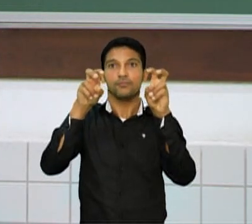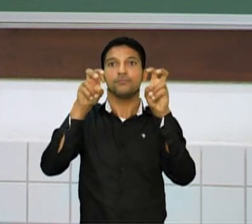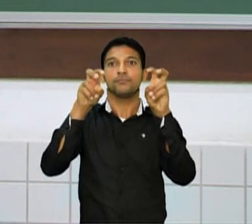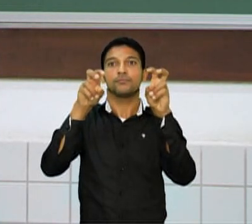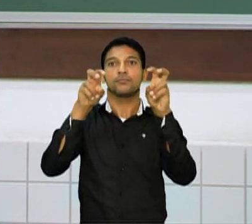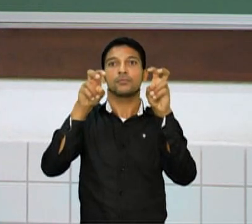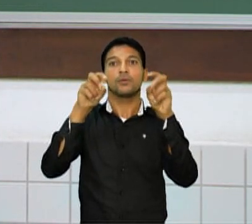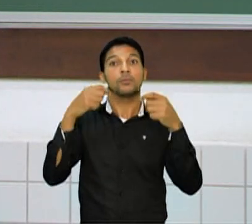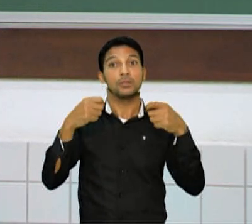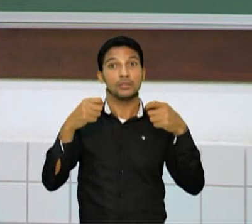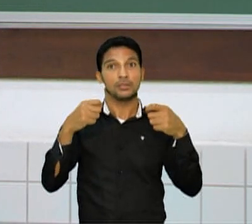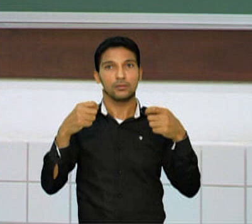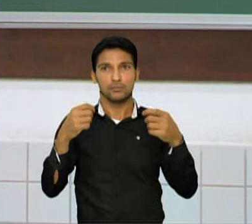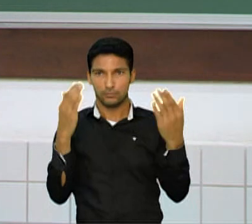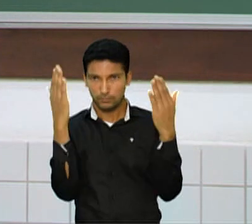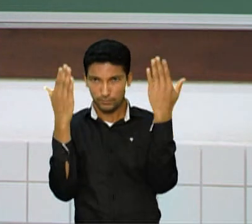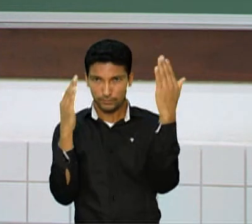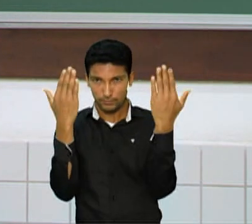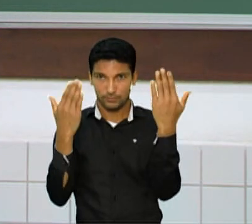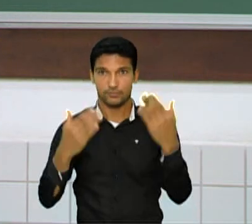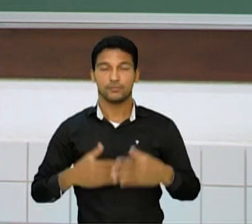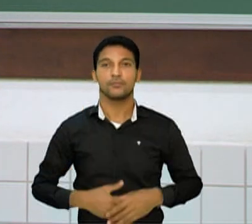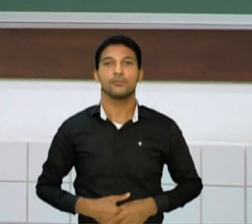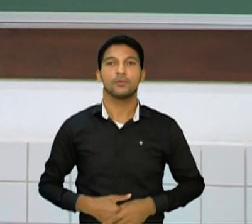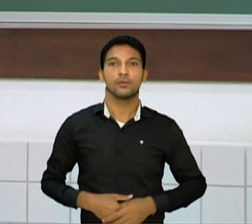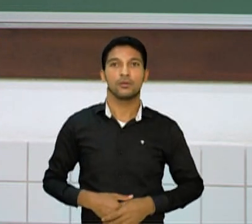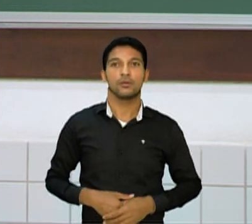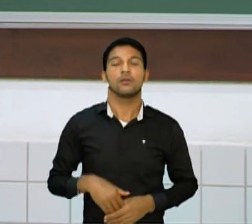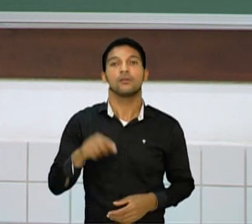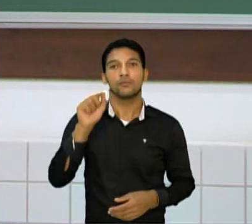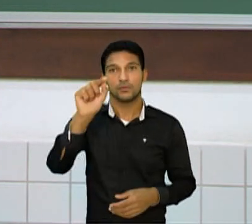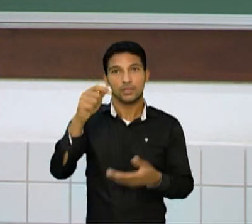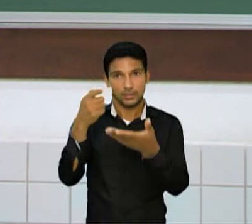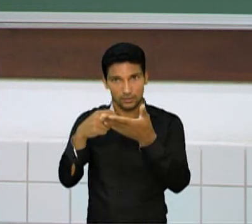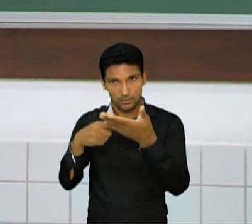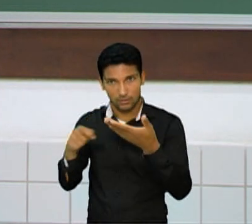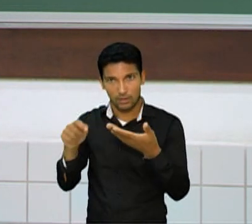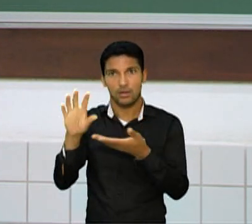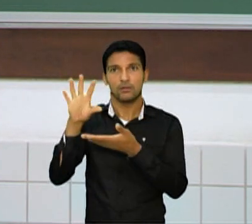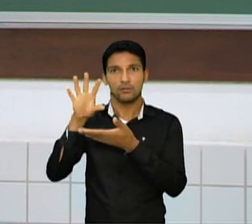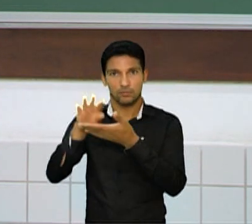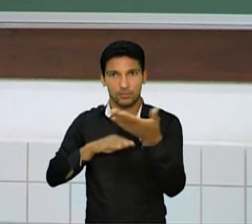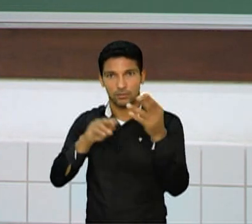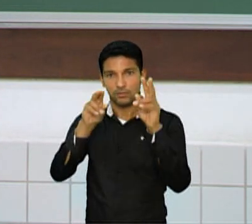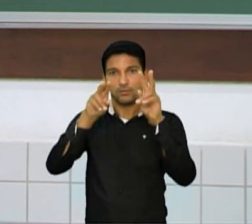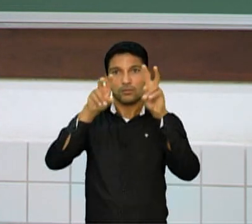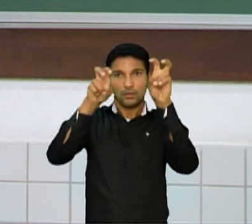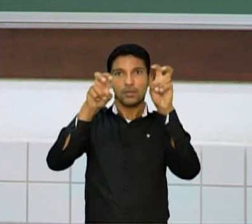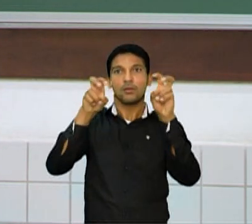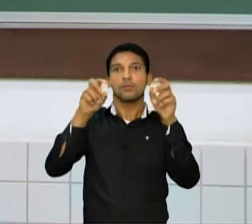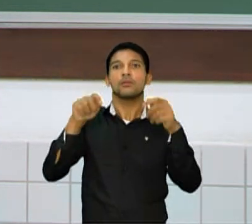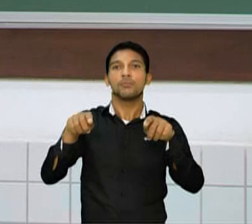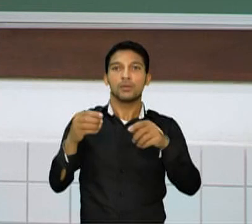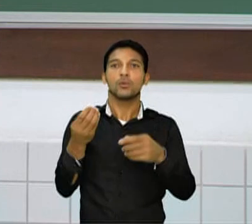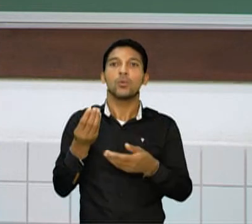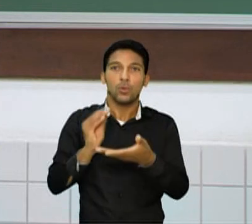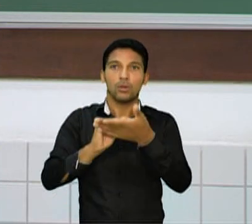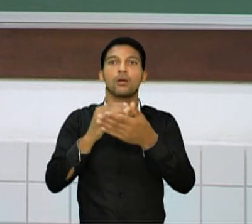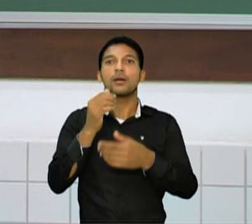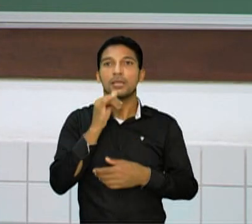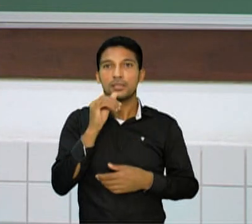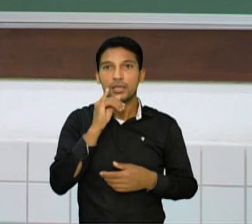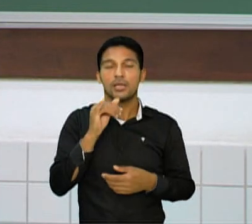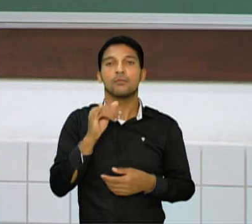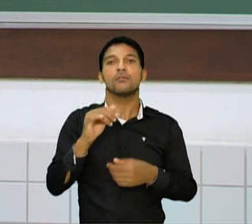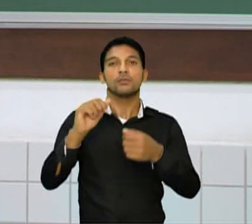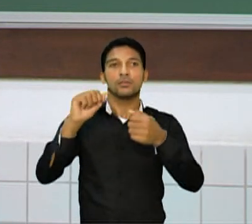visto muito adequadamente. Indico que vocês escrevam sobre o tema, façam exemplificações, façam tabelas, porque